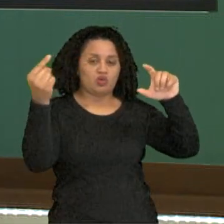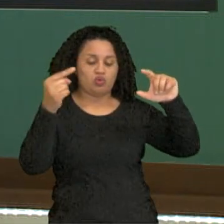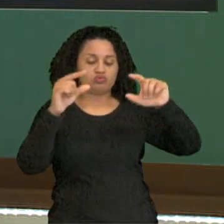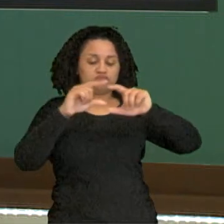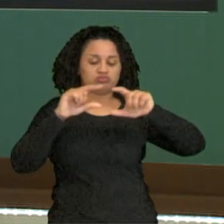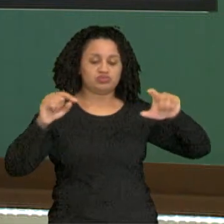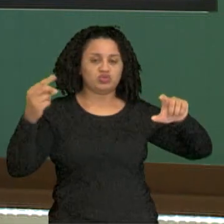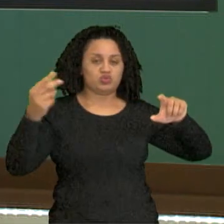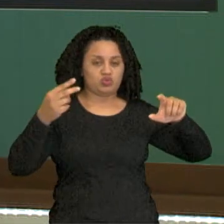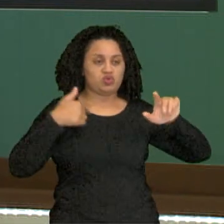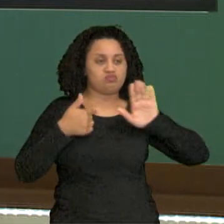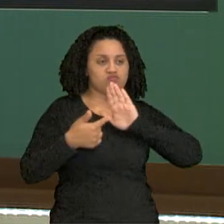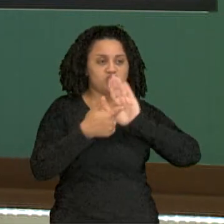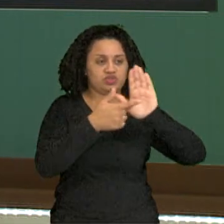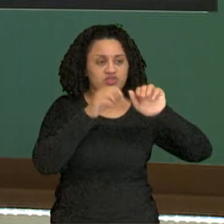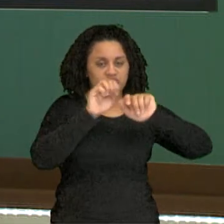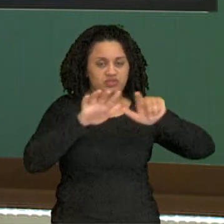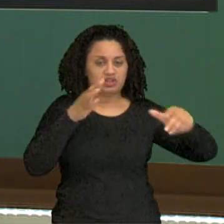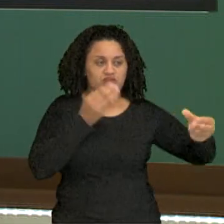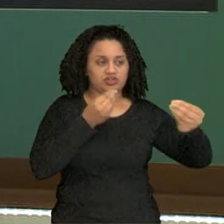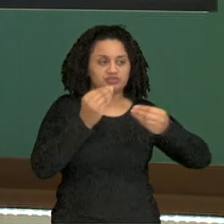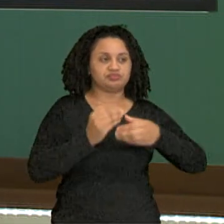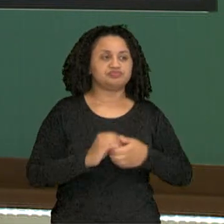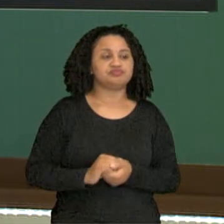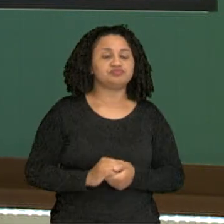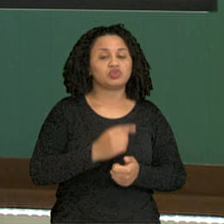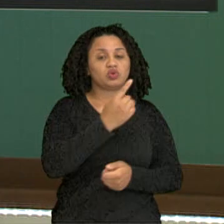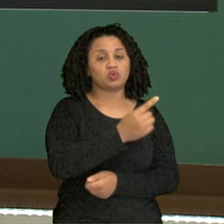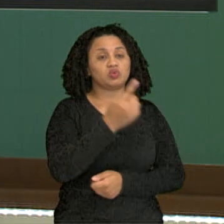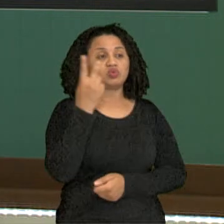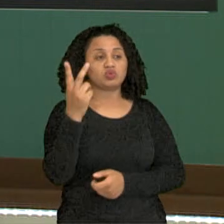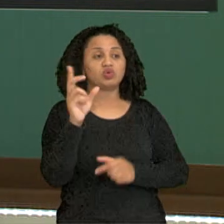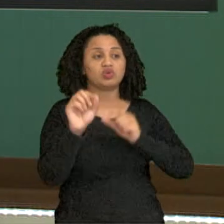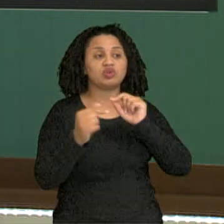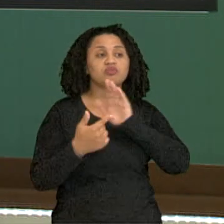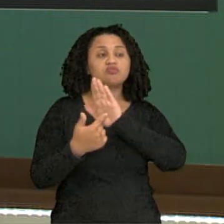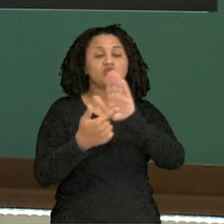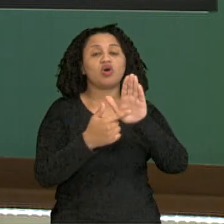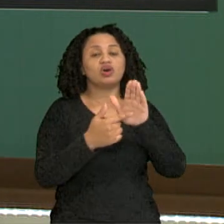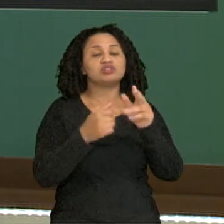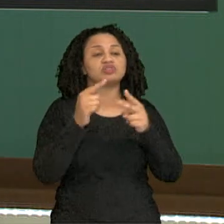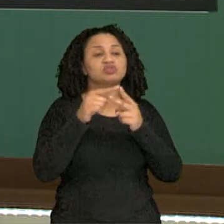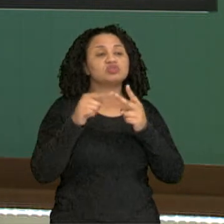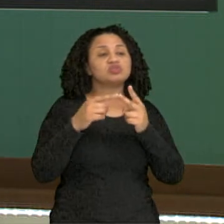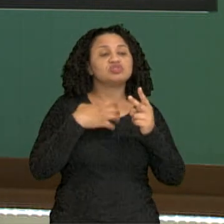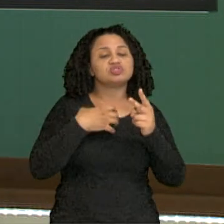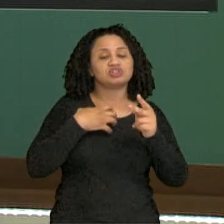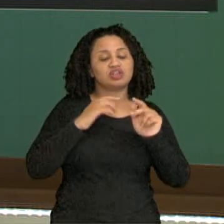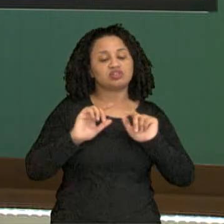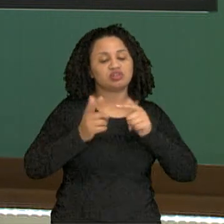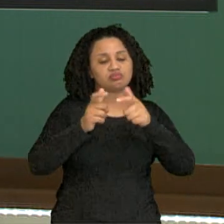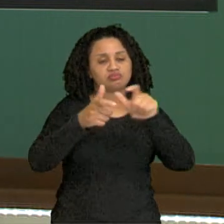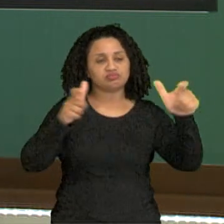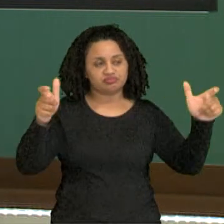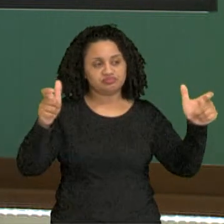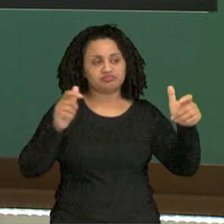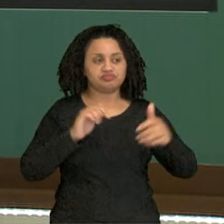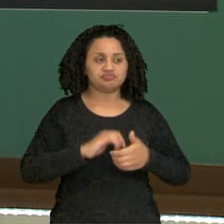bem demarcadas na estrutura dessa planta. As fases 1 e 2 indicam as duas etapas reprodutivas das